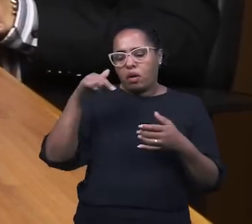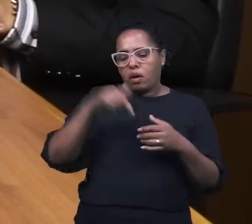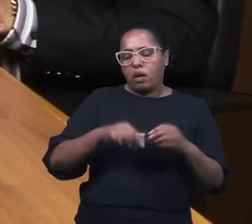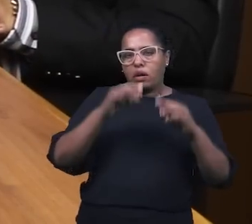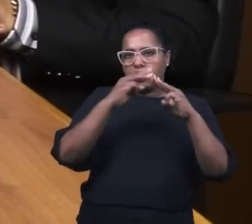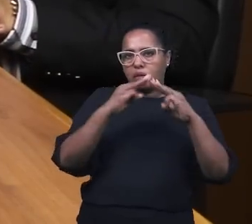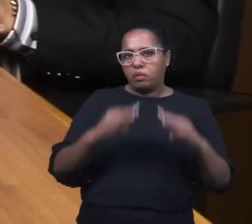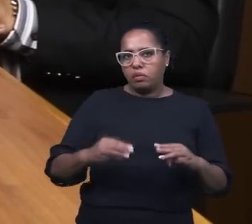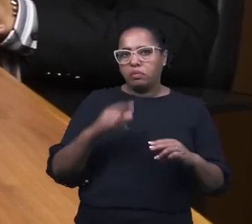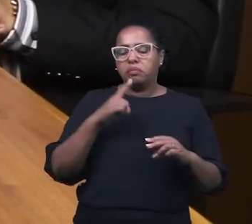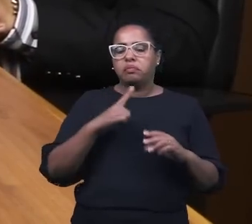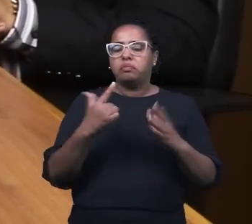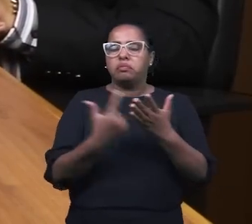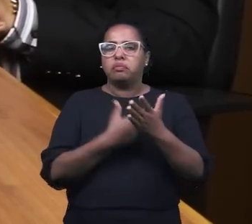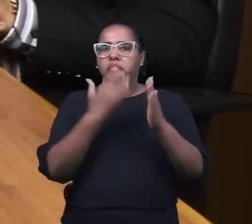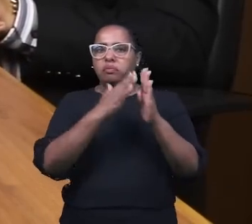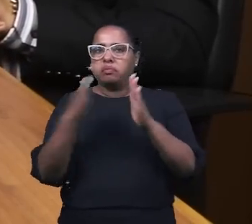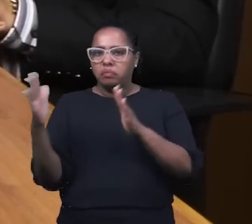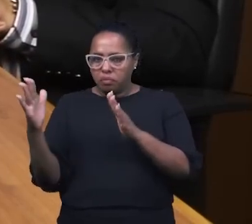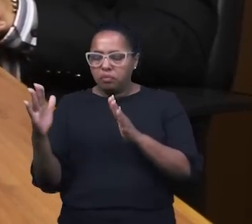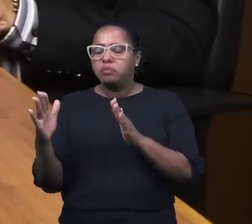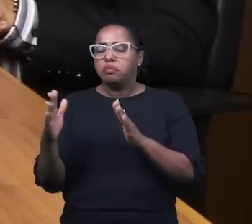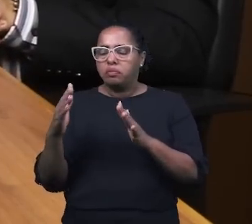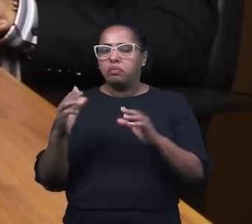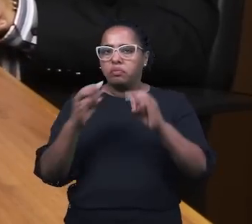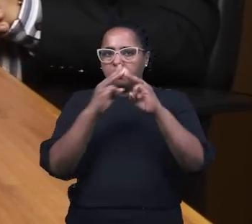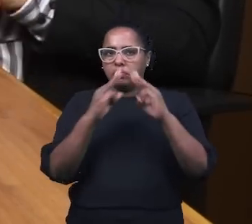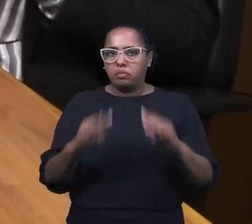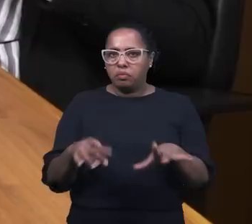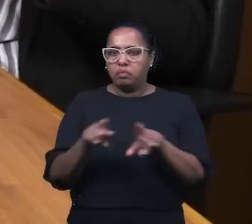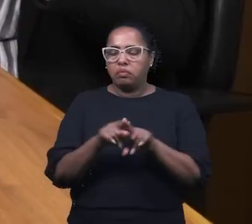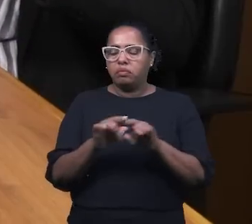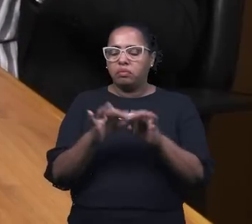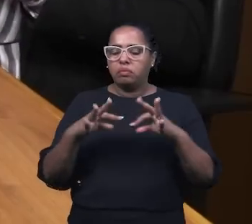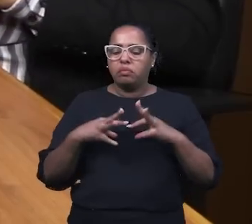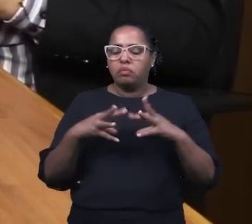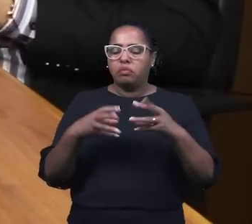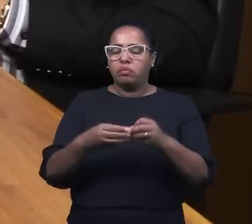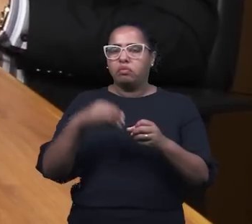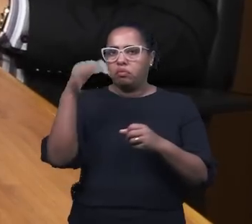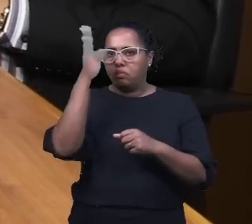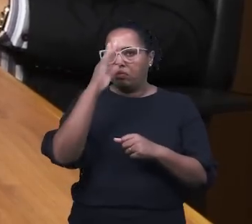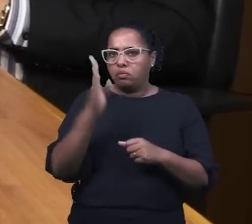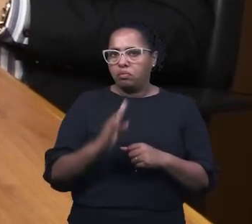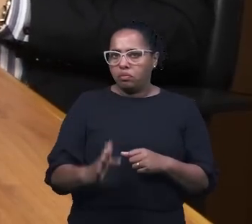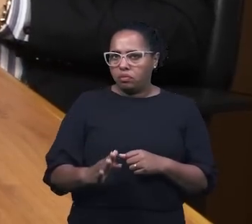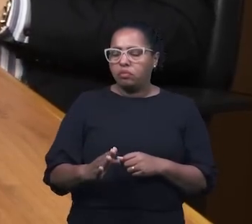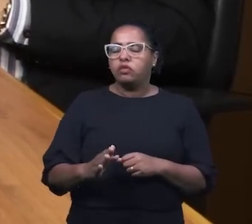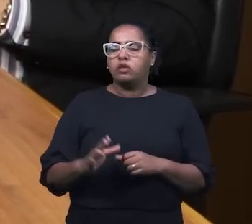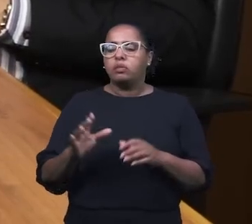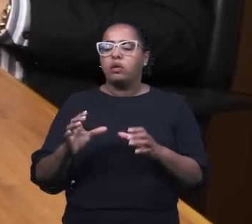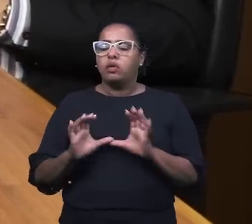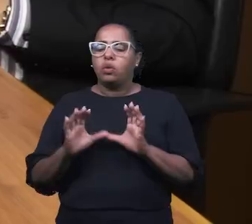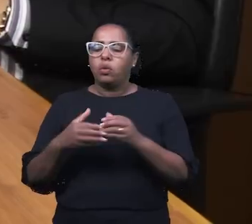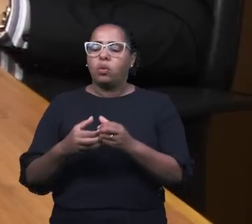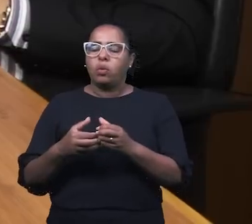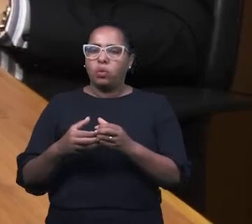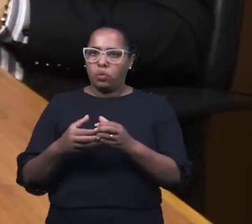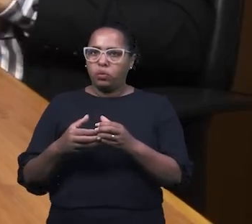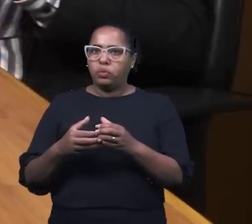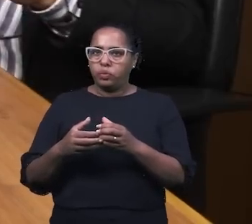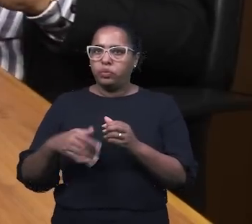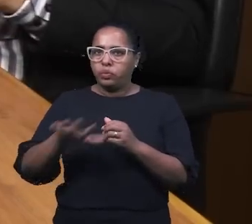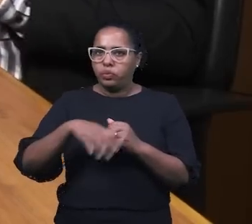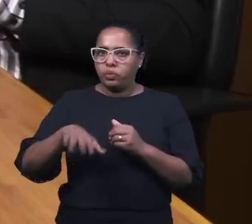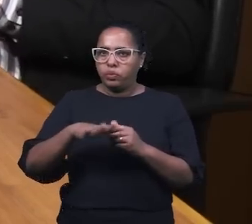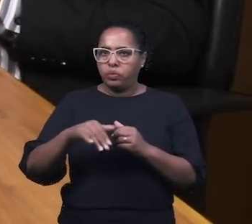Na livraria. Tem livrarias nos Manaíns também, né? Pelo Brasil. Vocês enviam, né? O departamento envia para os Manaíns